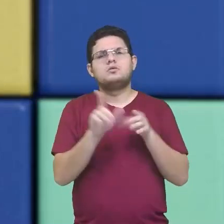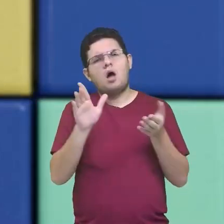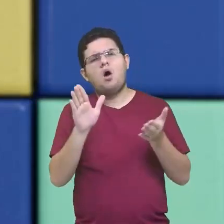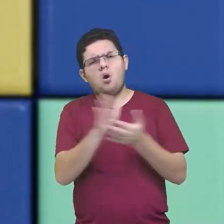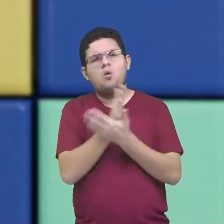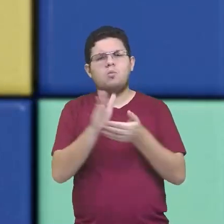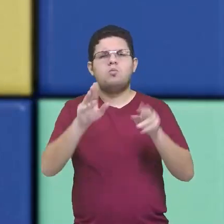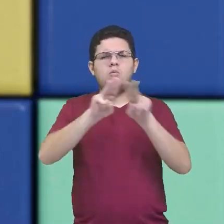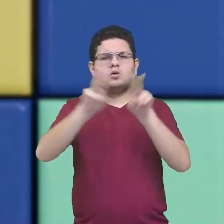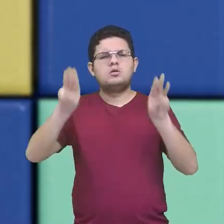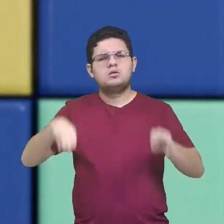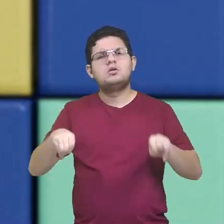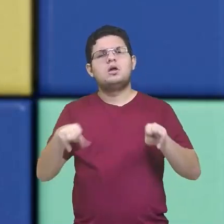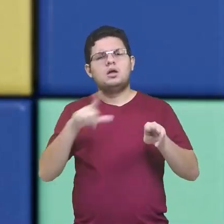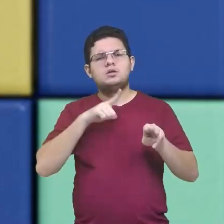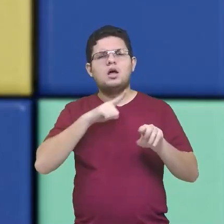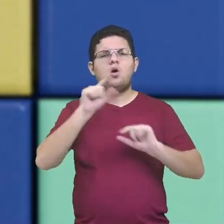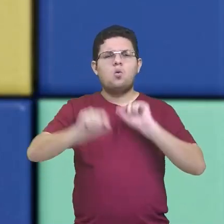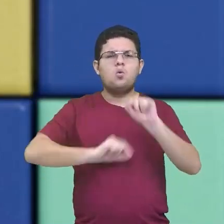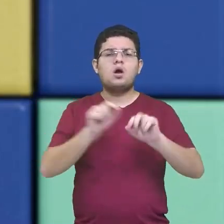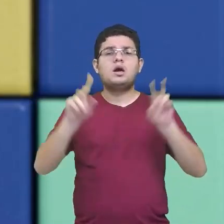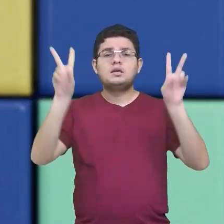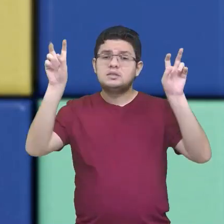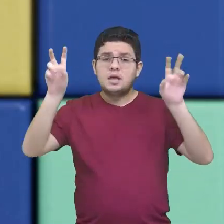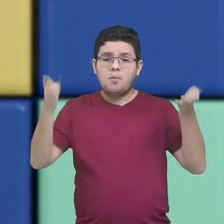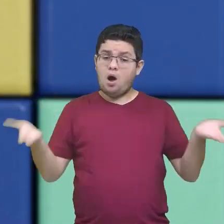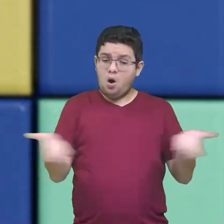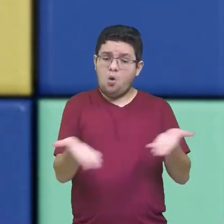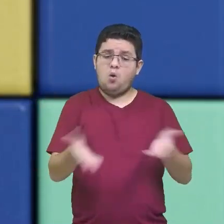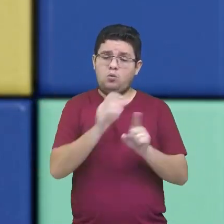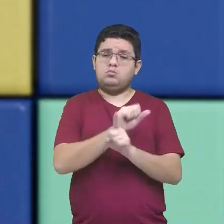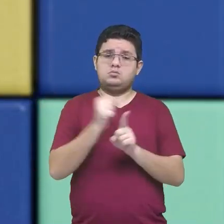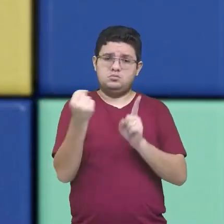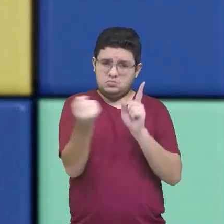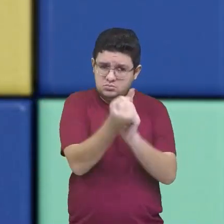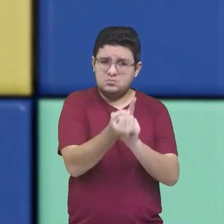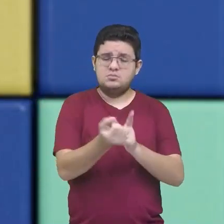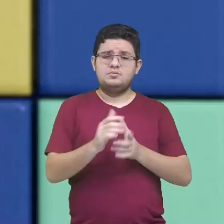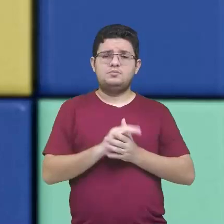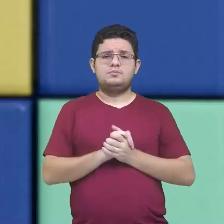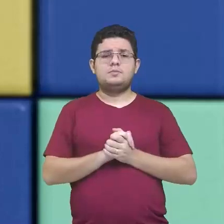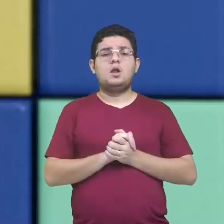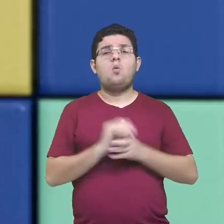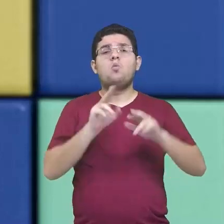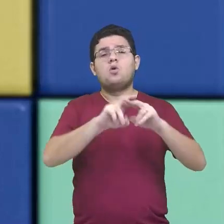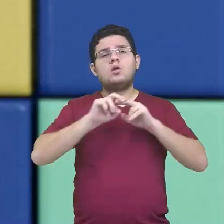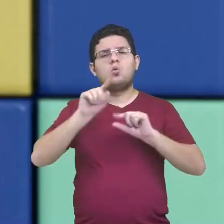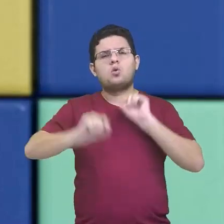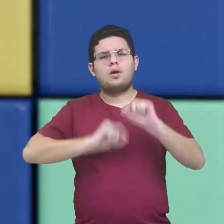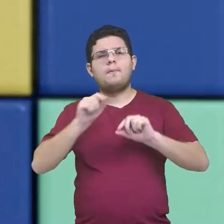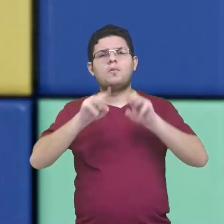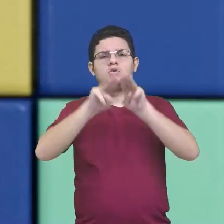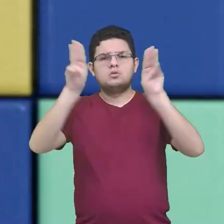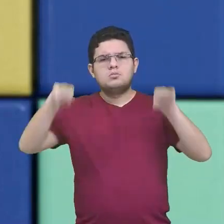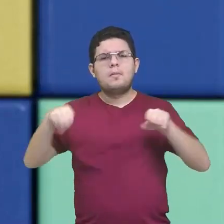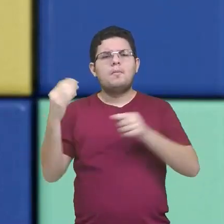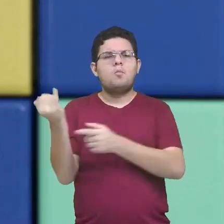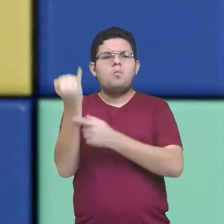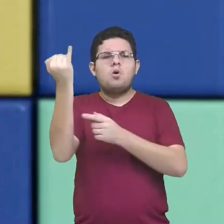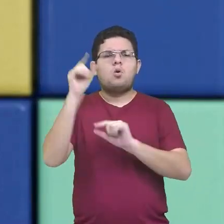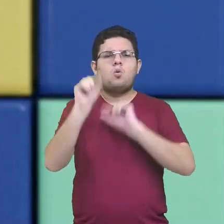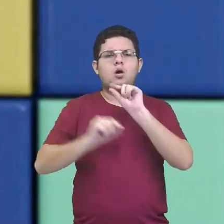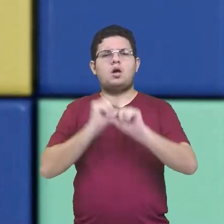da sociedade. Então, museus, eles são importantes, não é, para a gente poder conhecer a nossa história